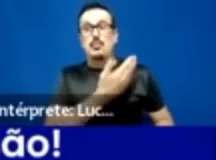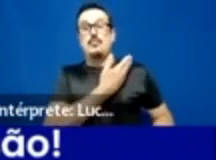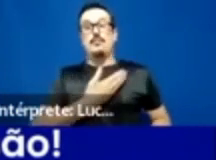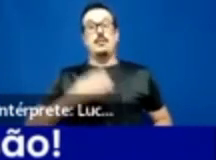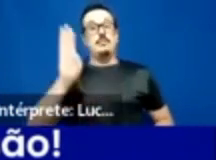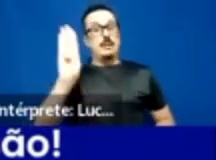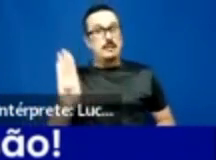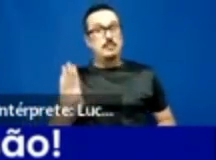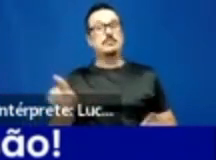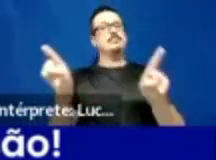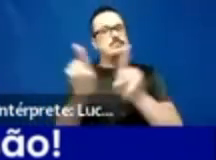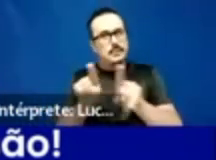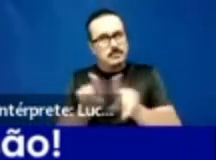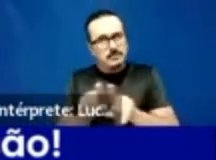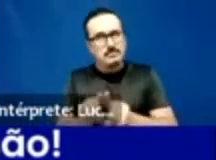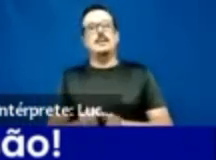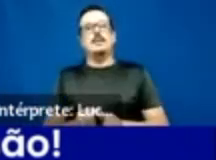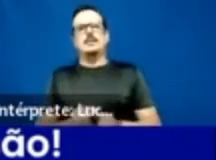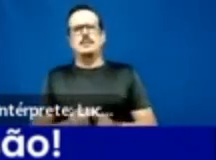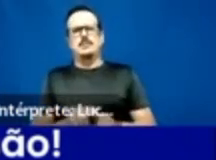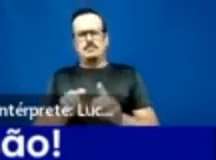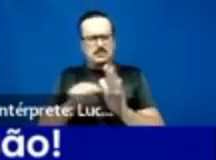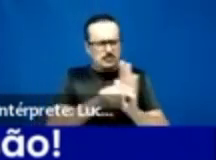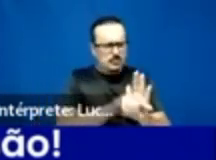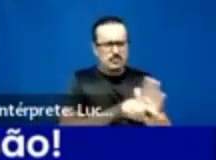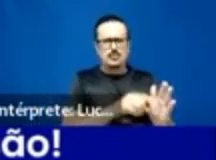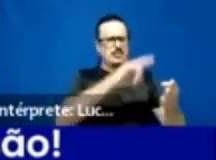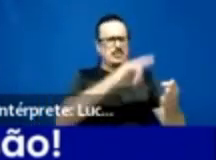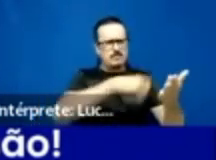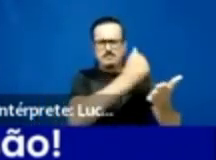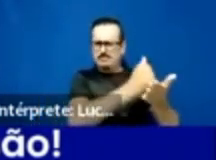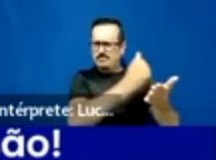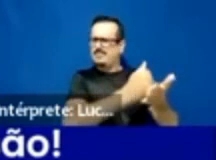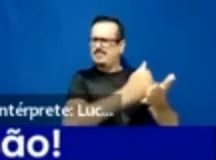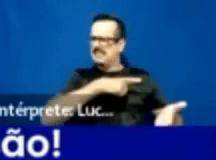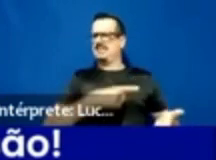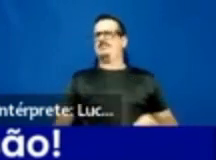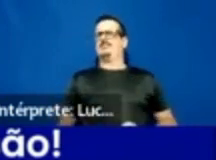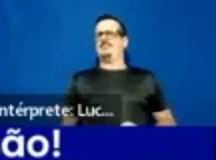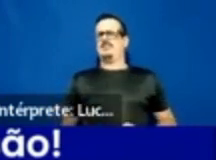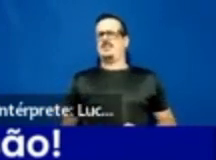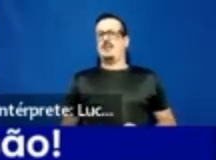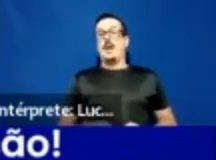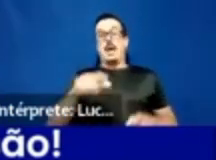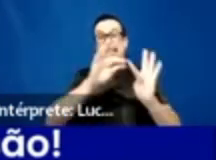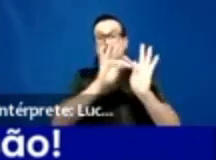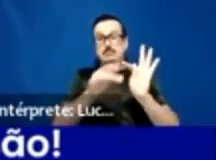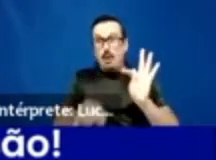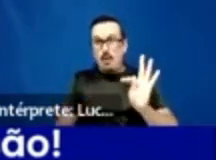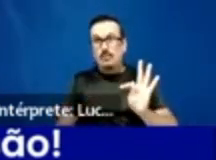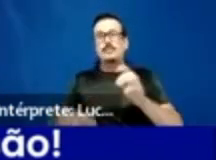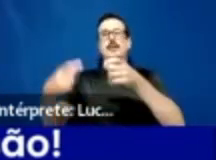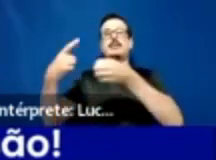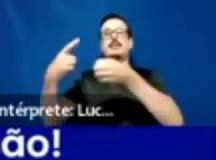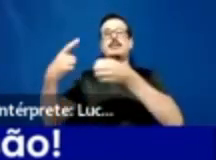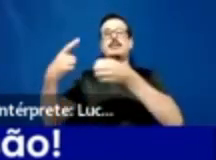em cumprir todas as exigências da lei e tem a sua sede própria lá em Uberlândia, Minas Gerais. E eu quero ressaltar aqui